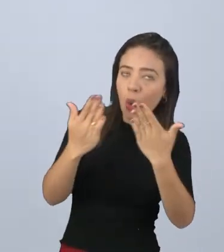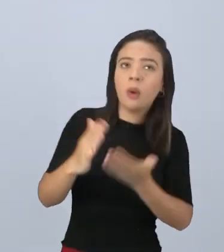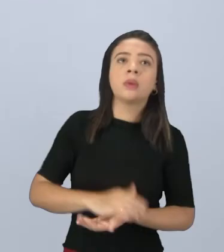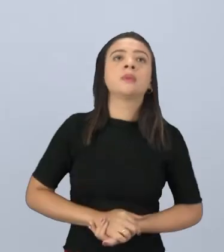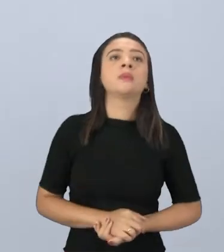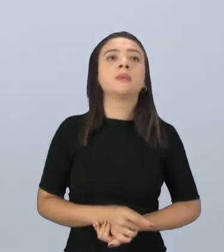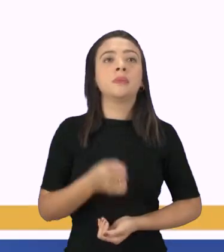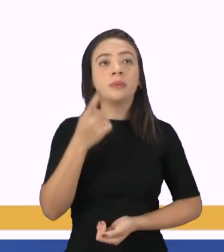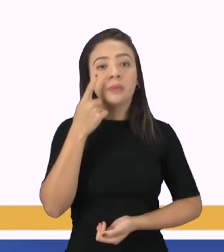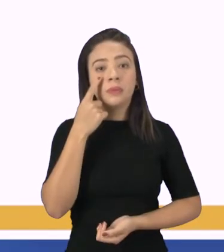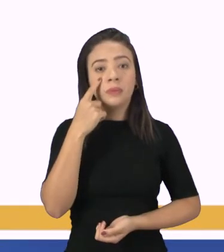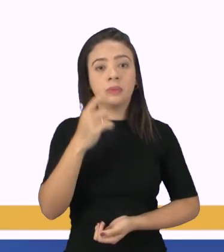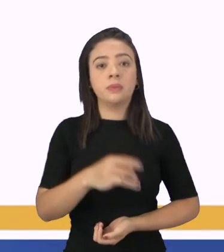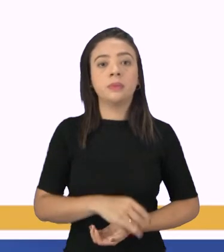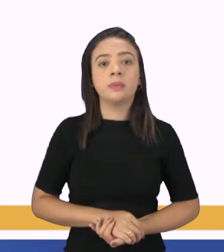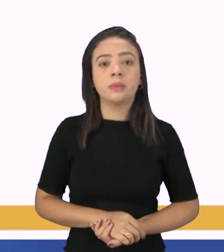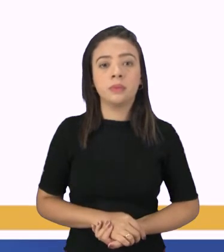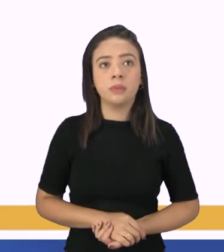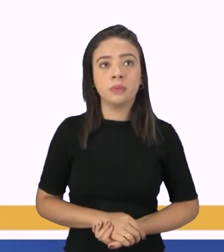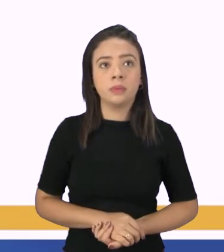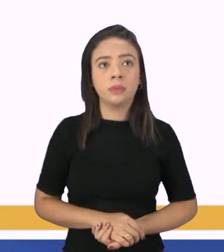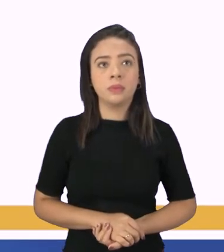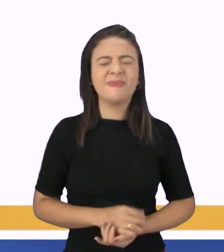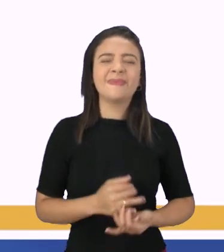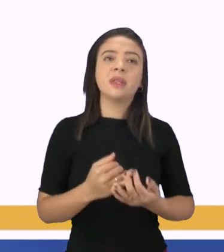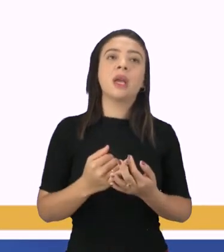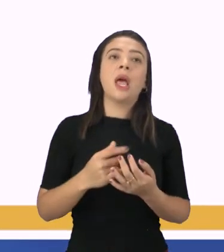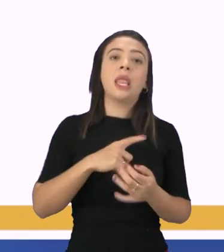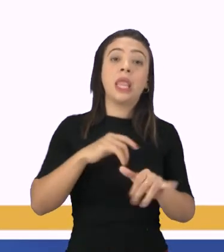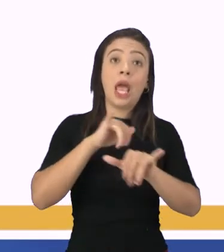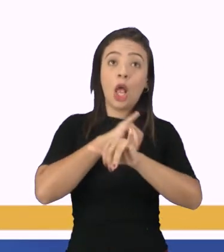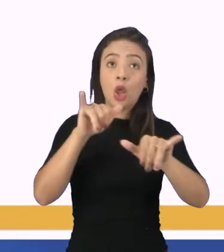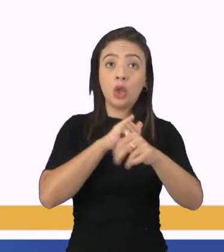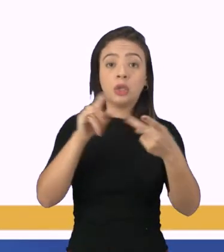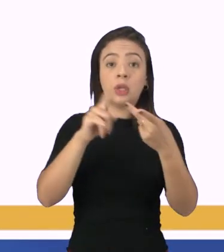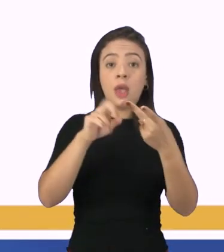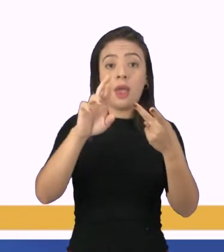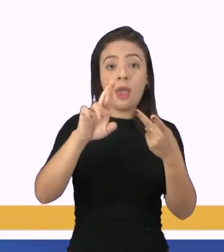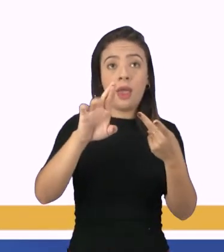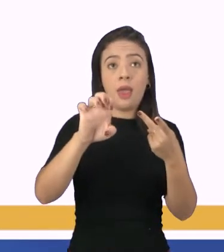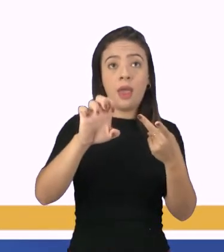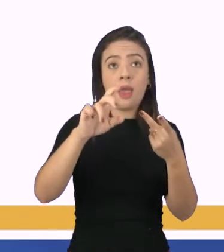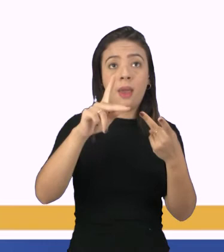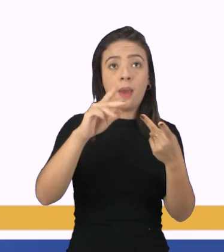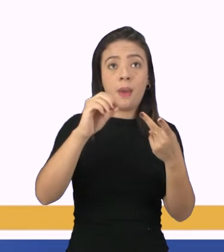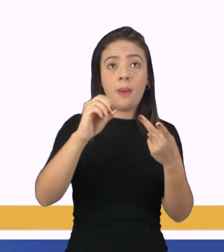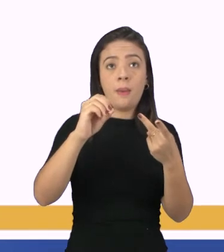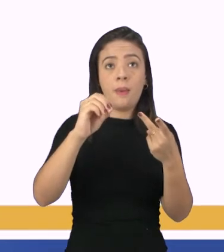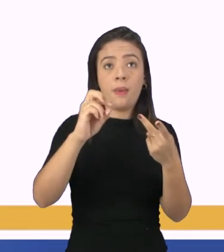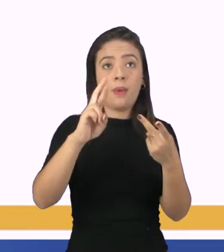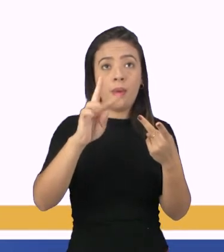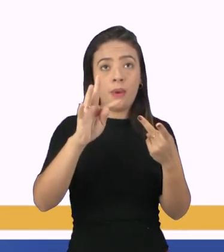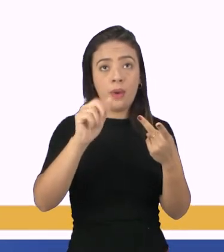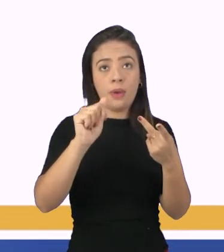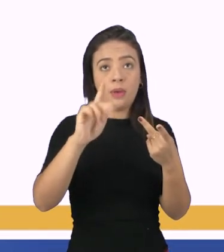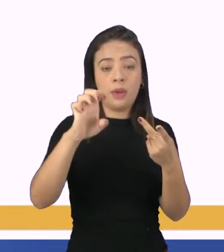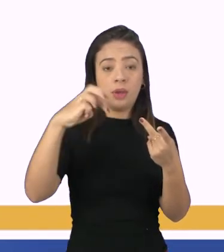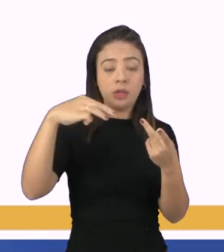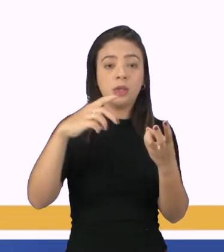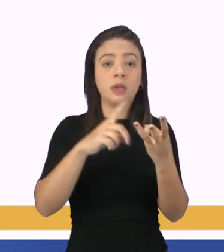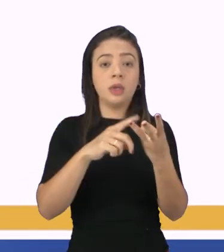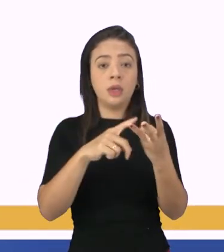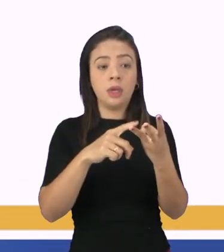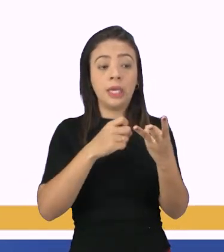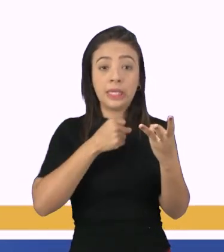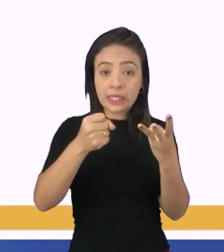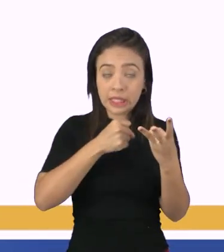Temos aqui o quadro: a notícia, a reportagem e a entrevista. A finalidade para os três gêneros é a